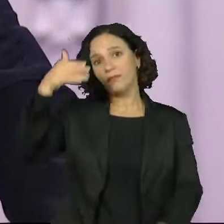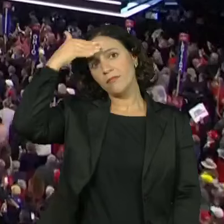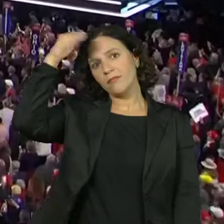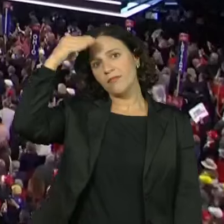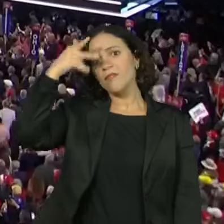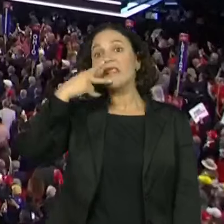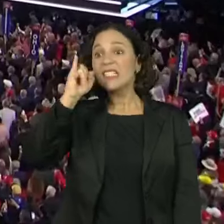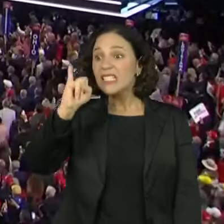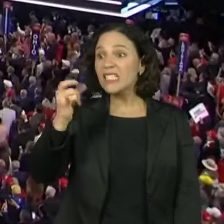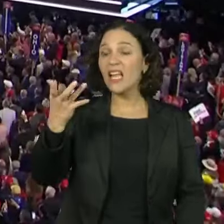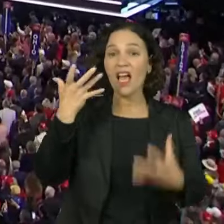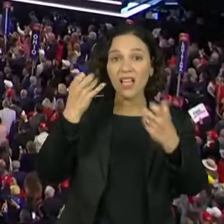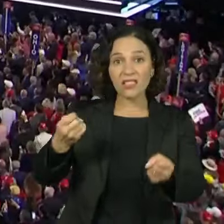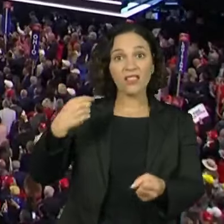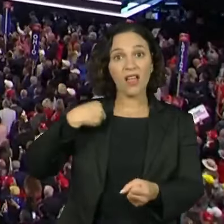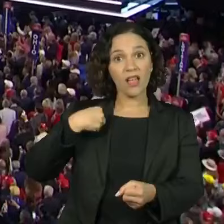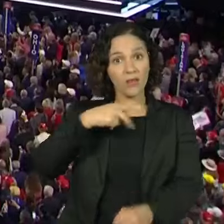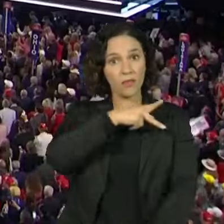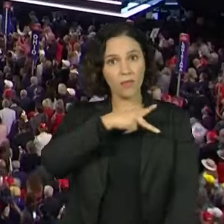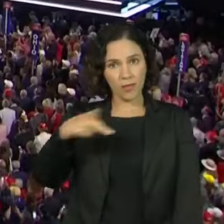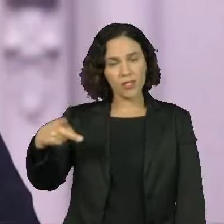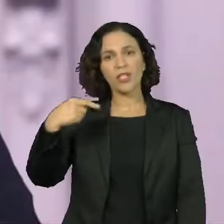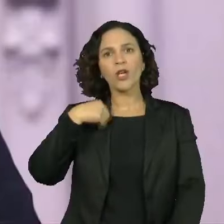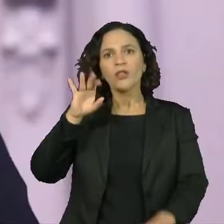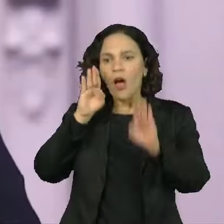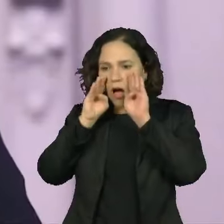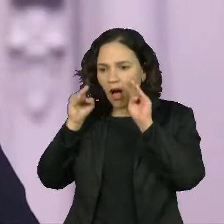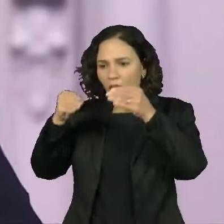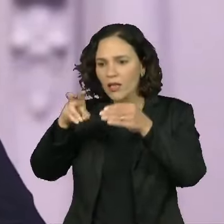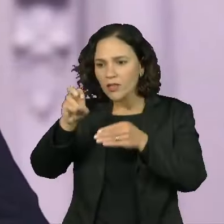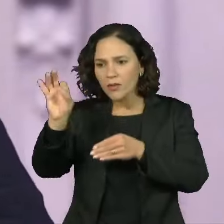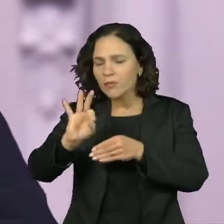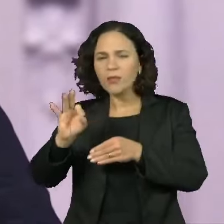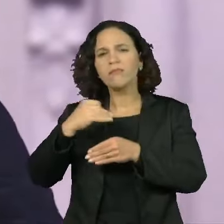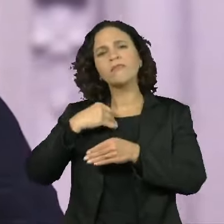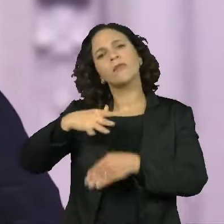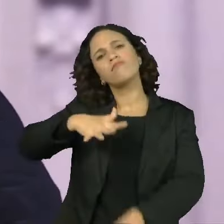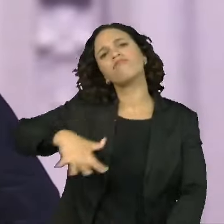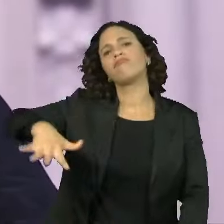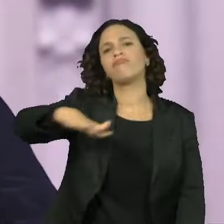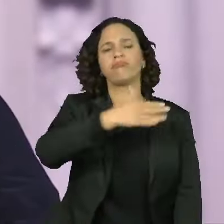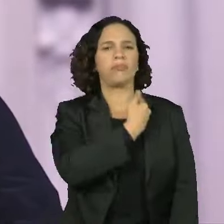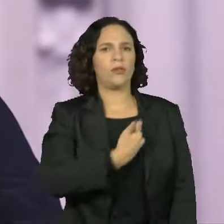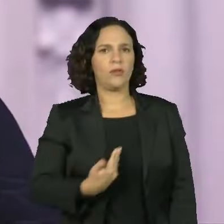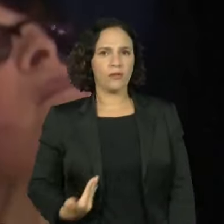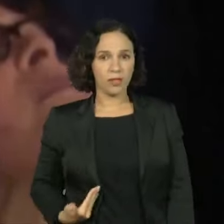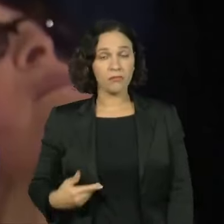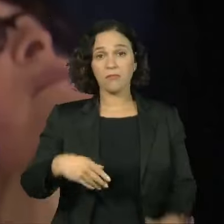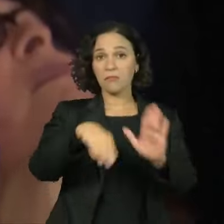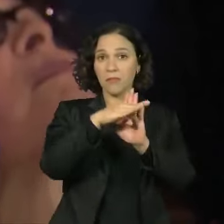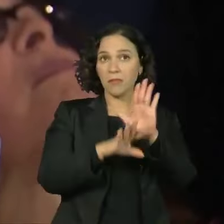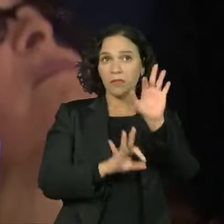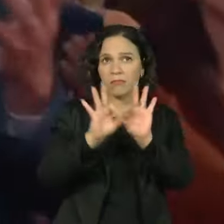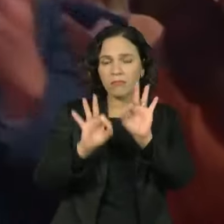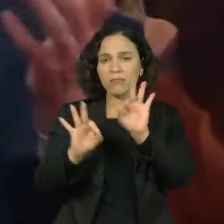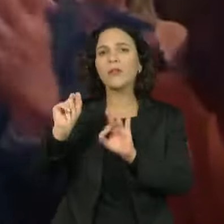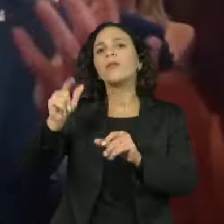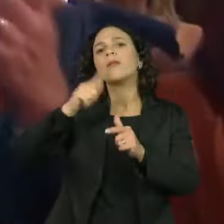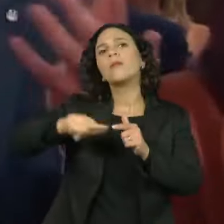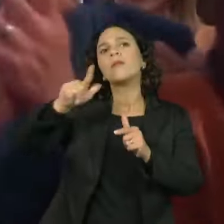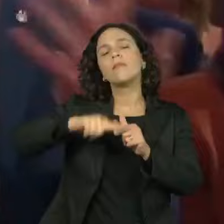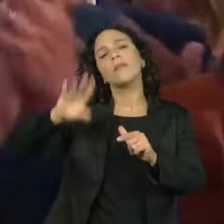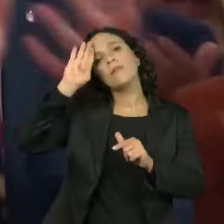eleito governar para o país inteiro e não para a metade sem apresentar um plano de governo disse que a eleição deve ser sobre os problemas